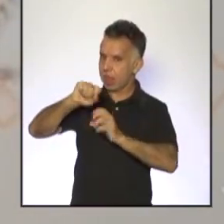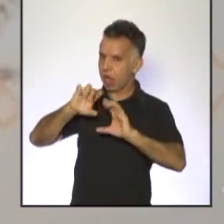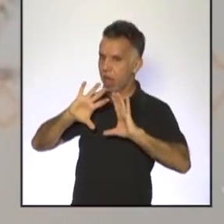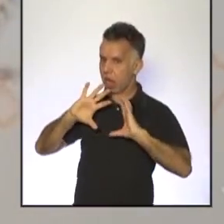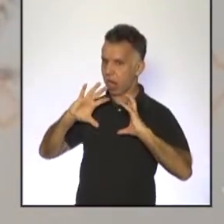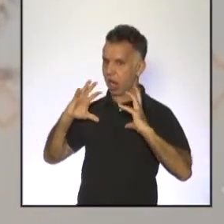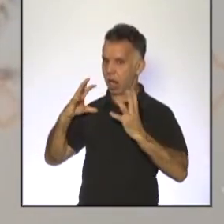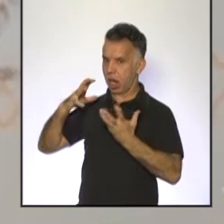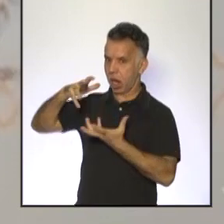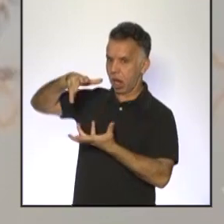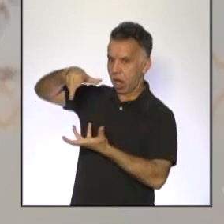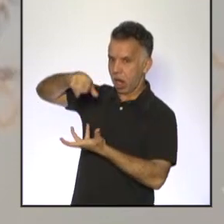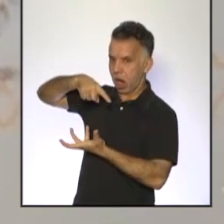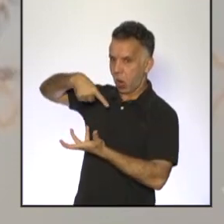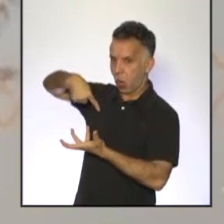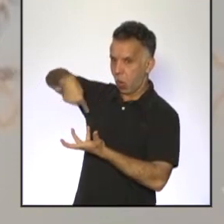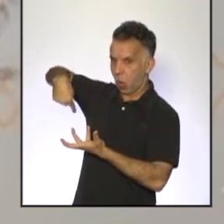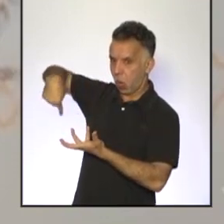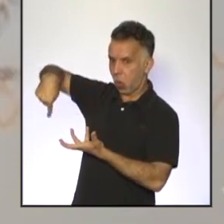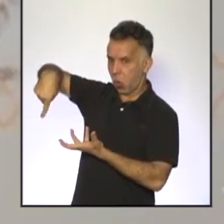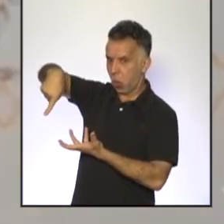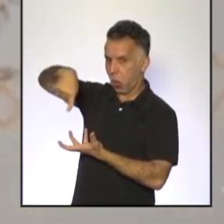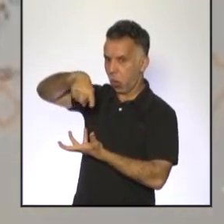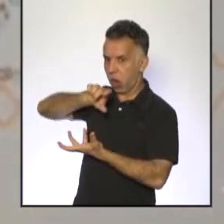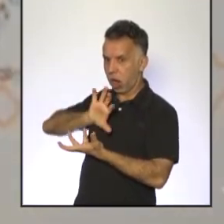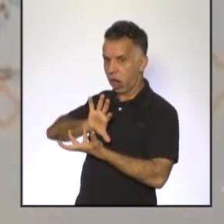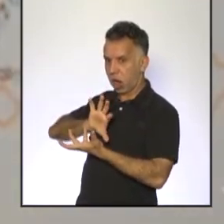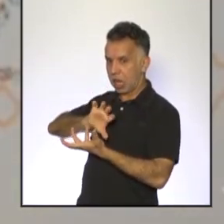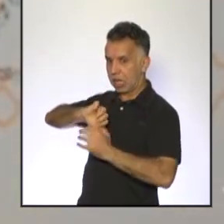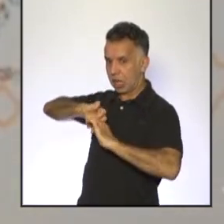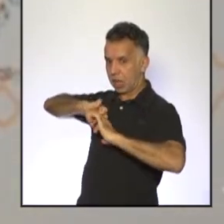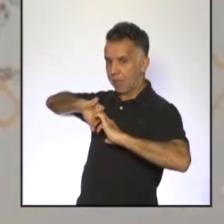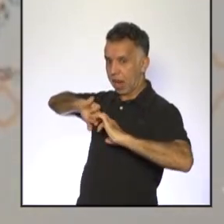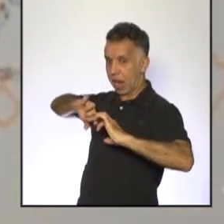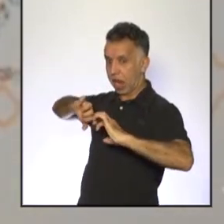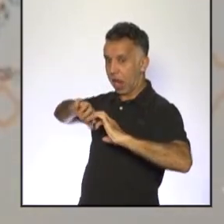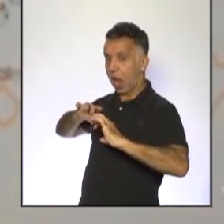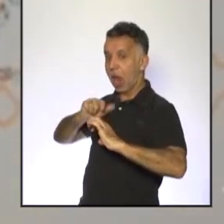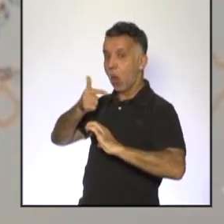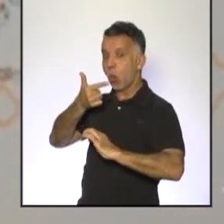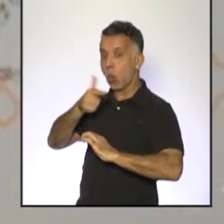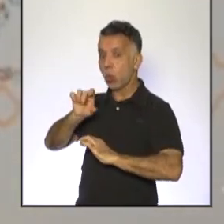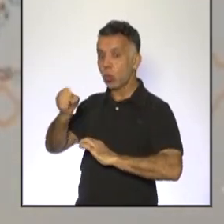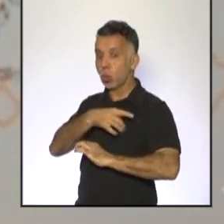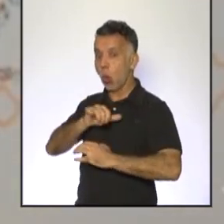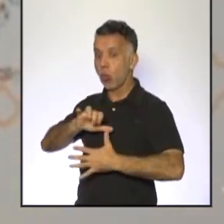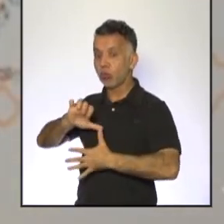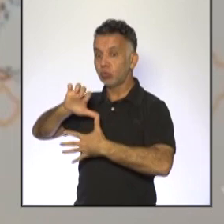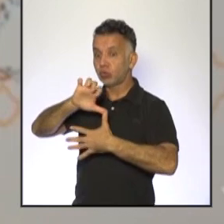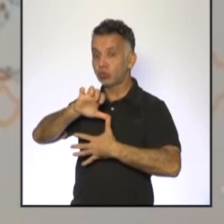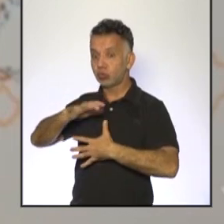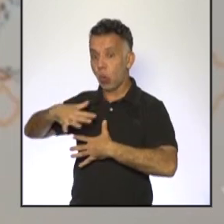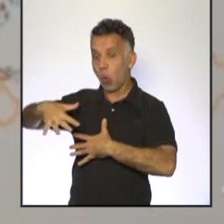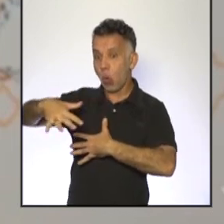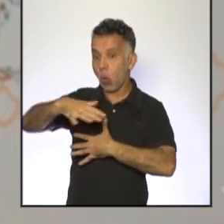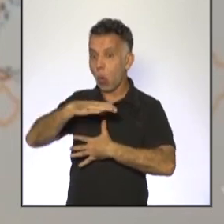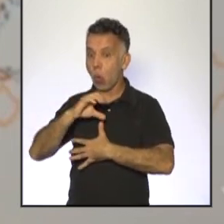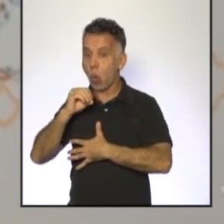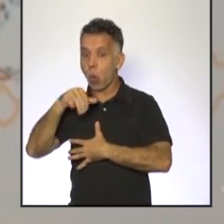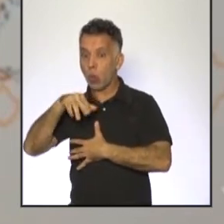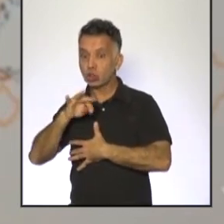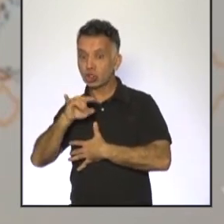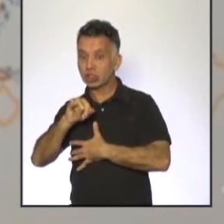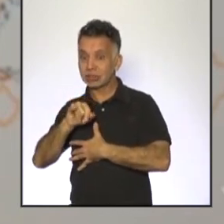ó? Vai formar um novo supercontinente. O ciclo de ruptura e